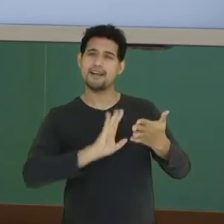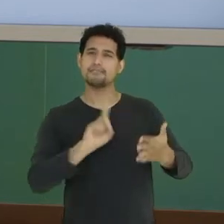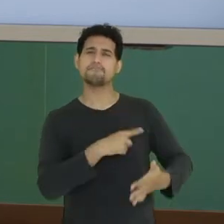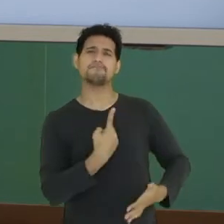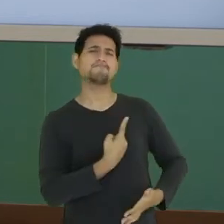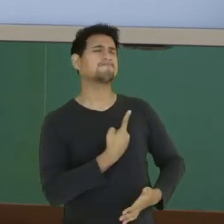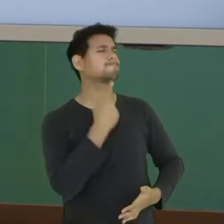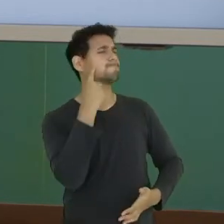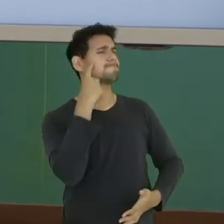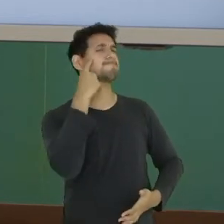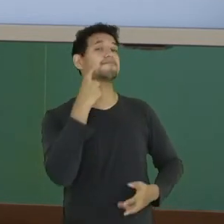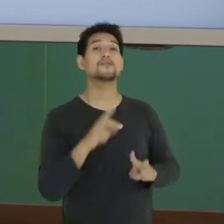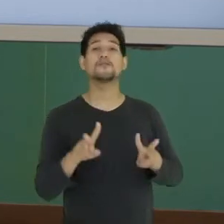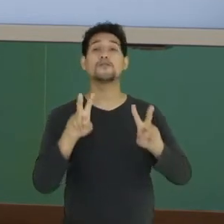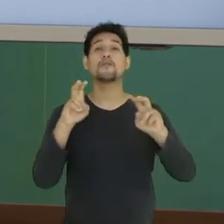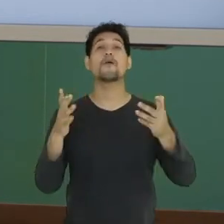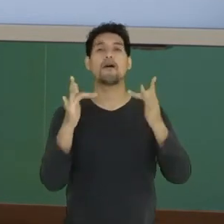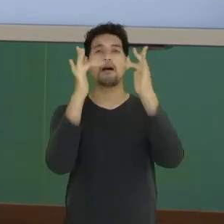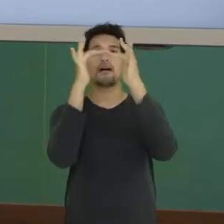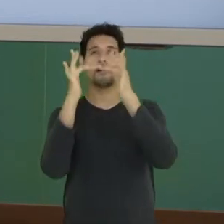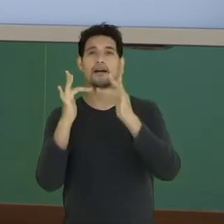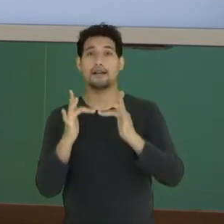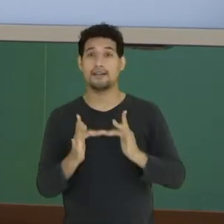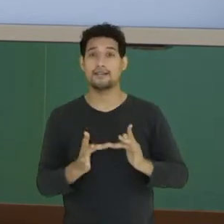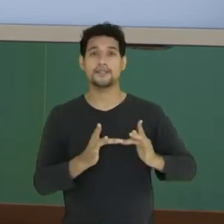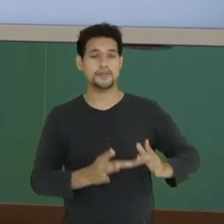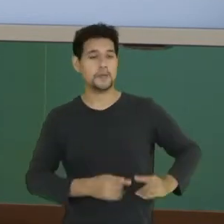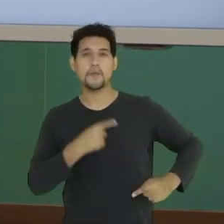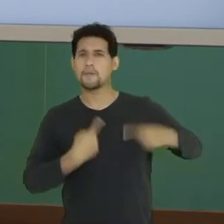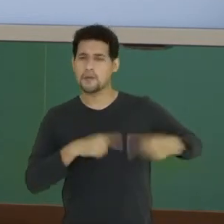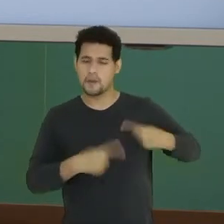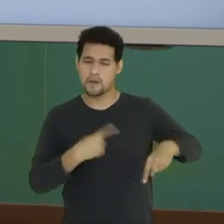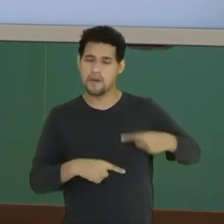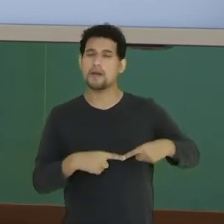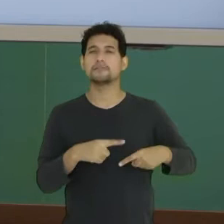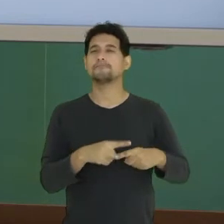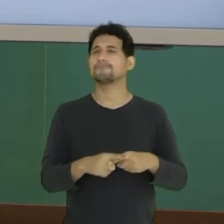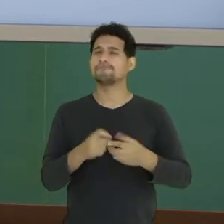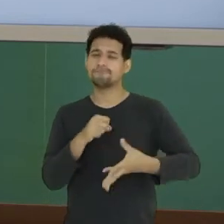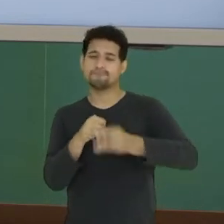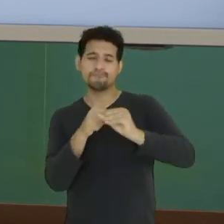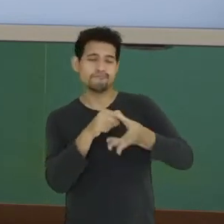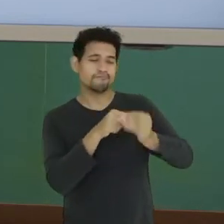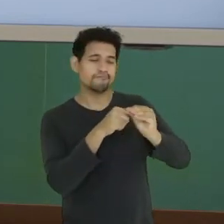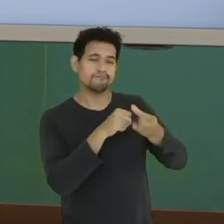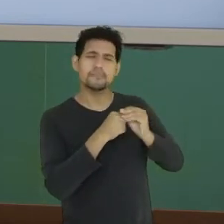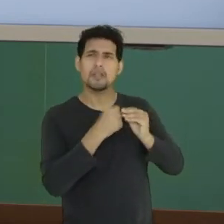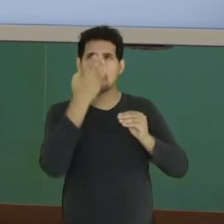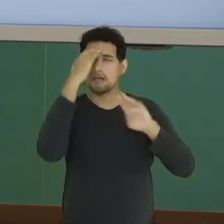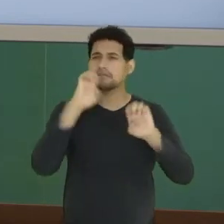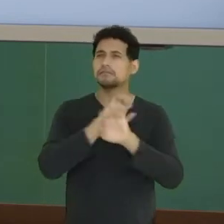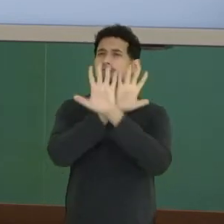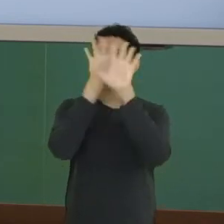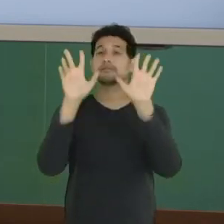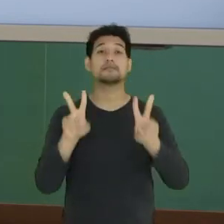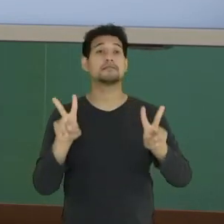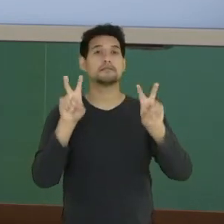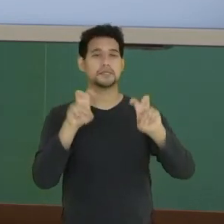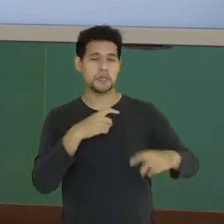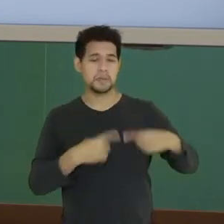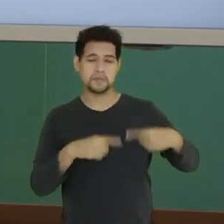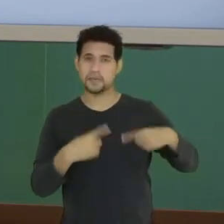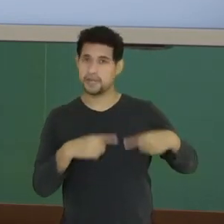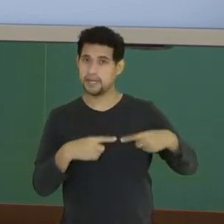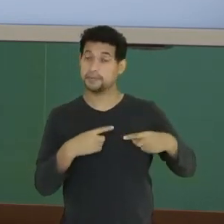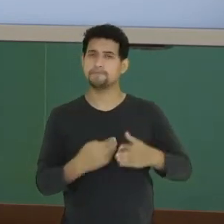um pouco mais sobre essa relação entre debate, conhecimento, entendimento sobre a política. Vamos lá. Durante